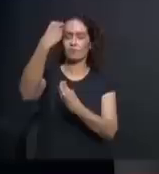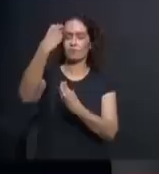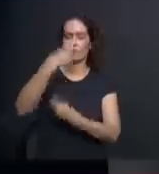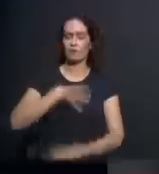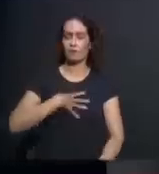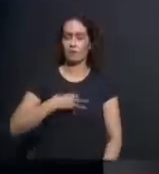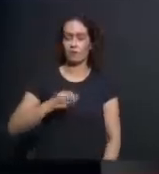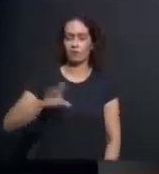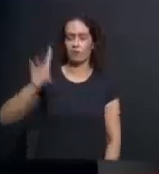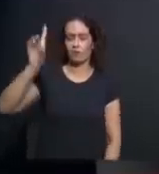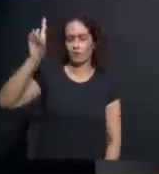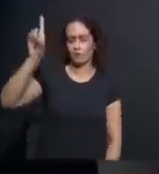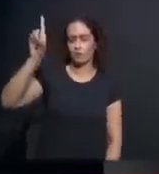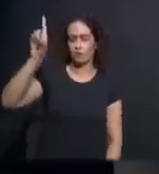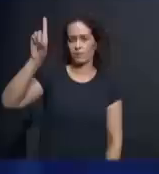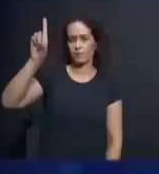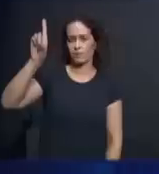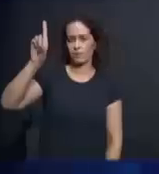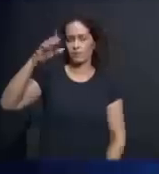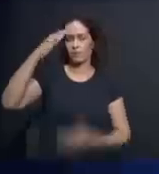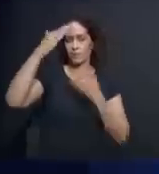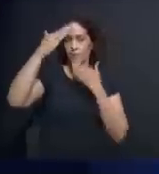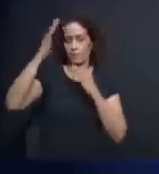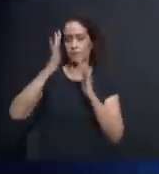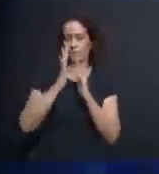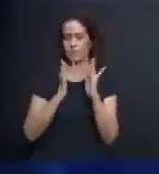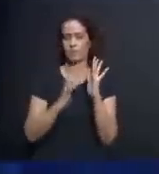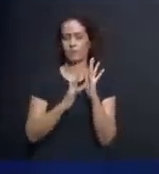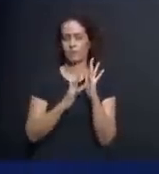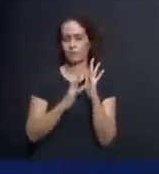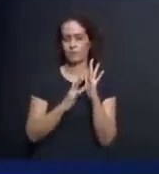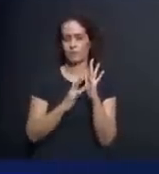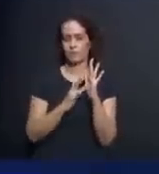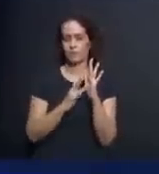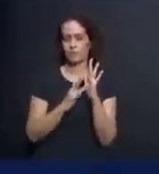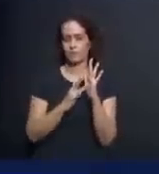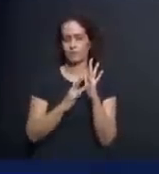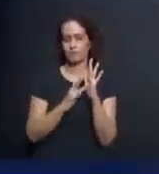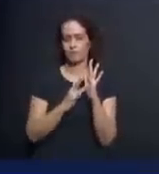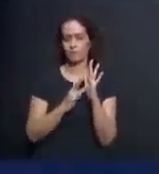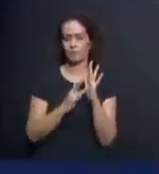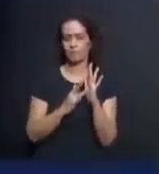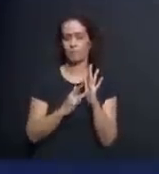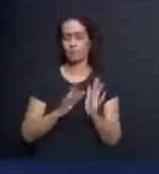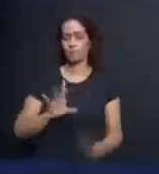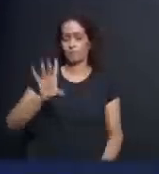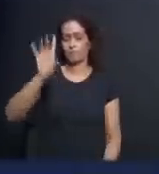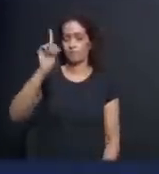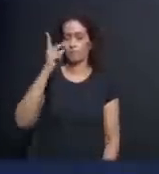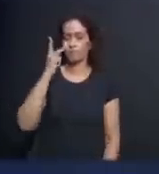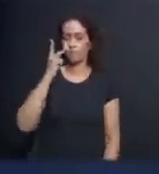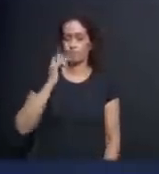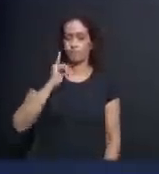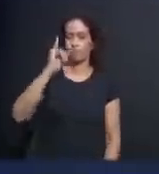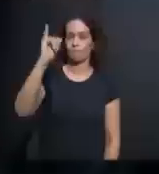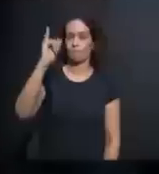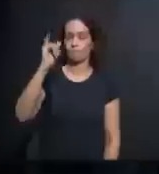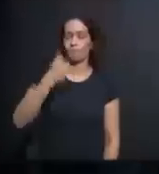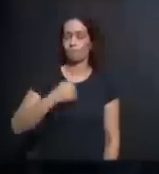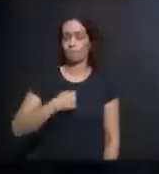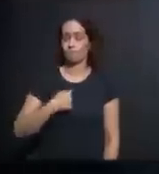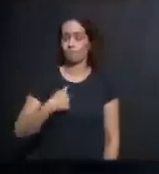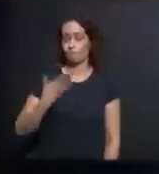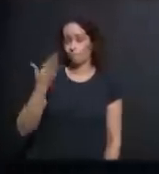Filho de Deus. Obrigado, Jesus. Fala comigo assim: Deus Pai, e eu que andei